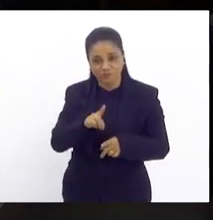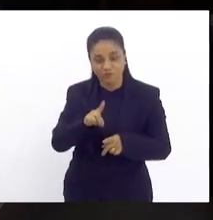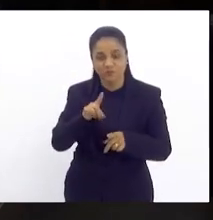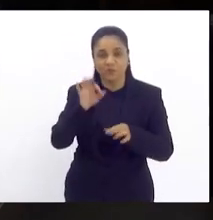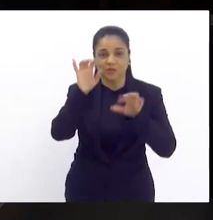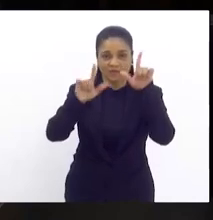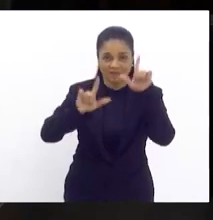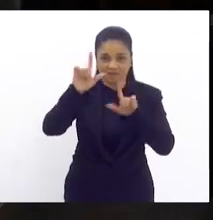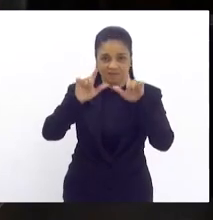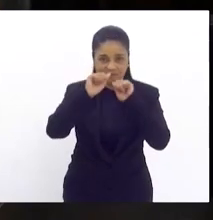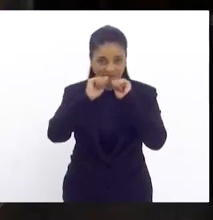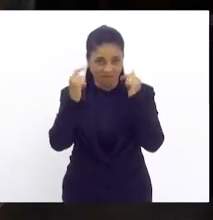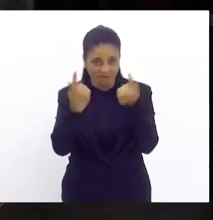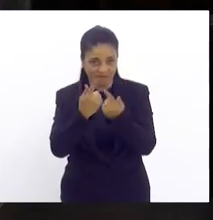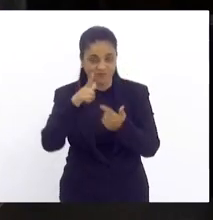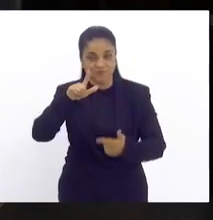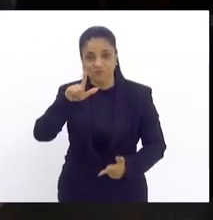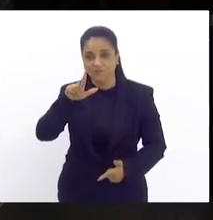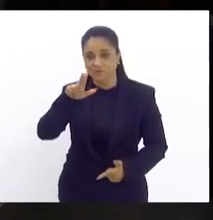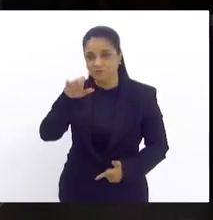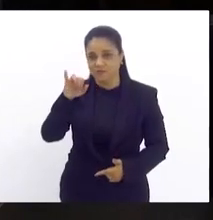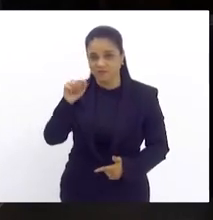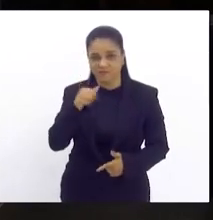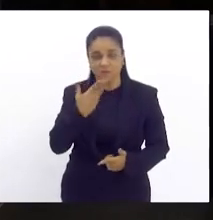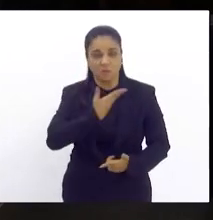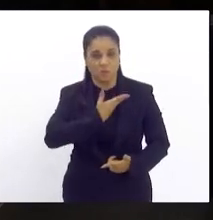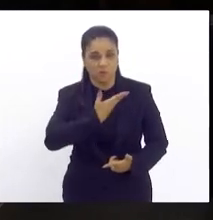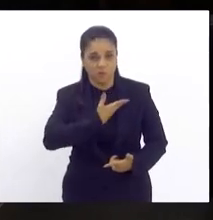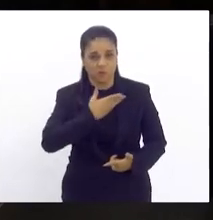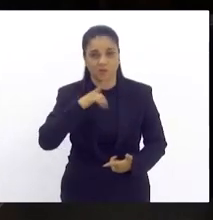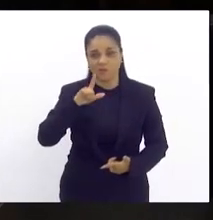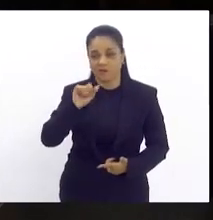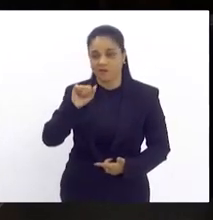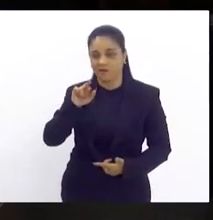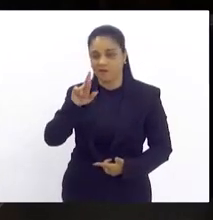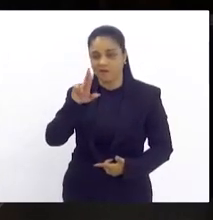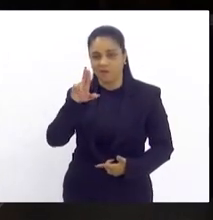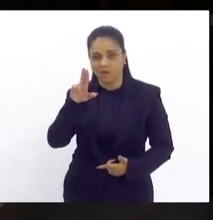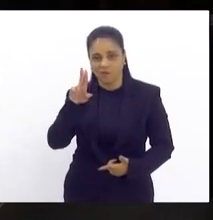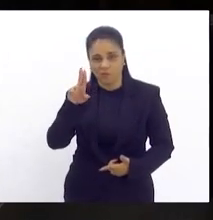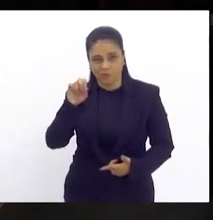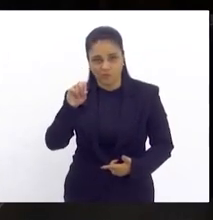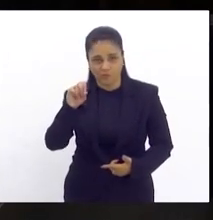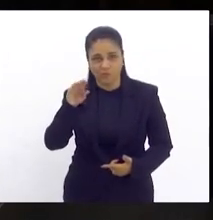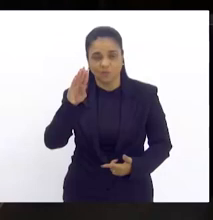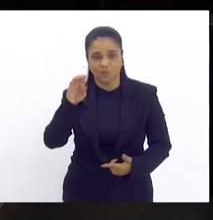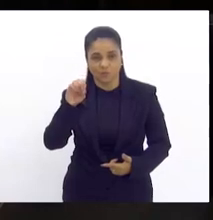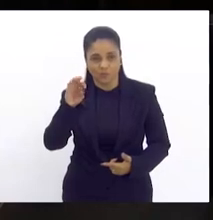Luciano, meu amigo tenente-coronel Lauro Boto, na figura de